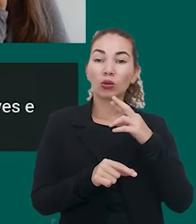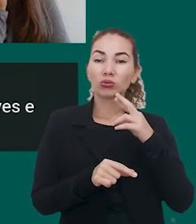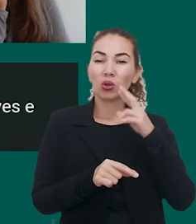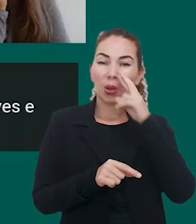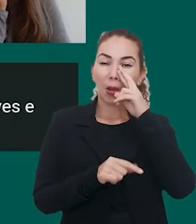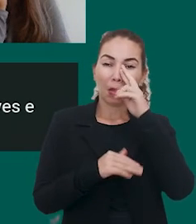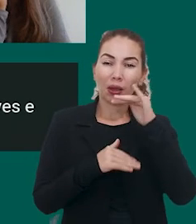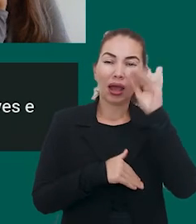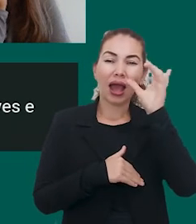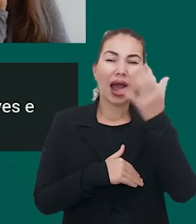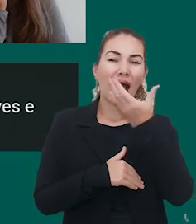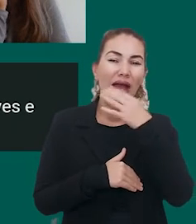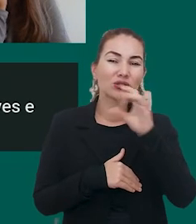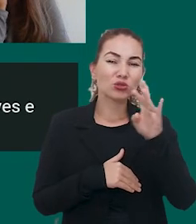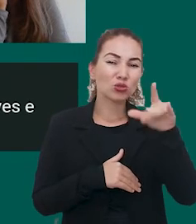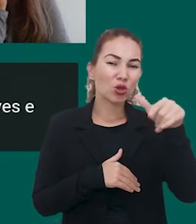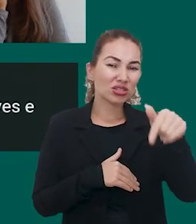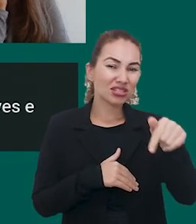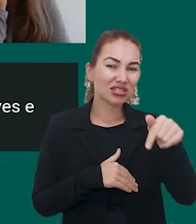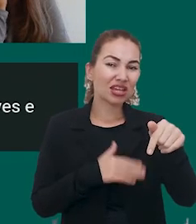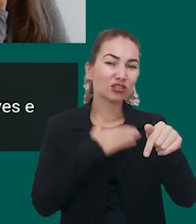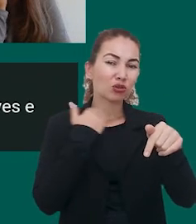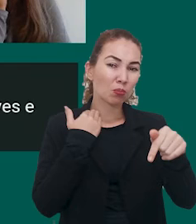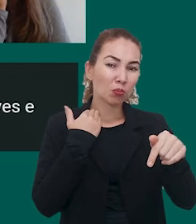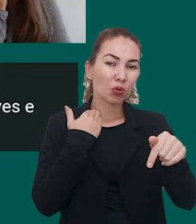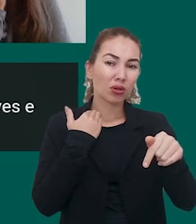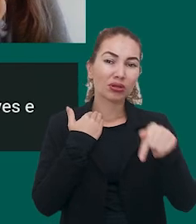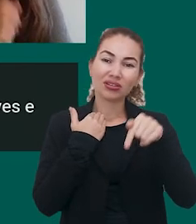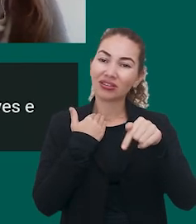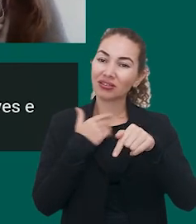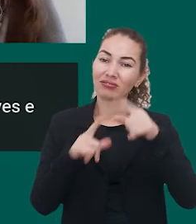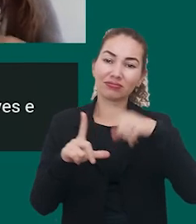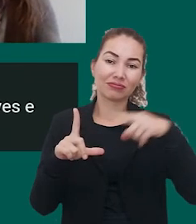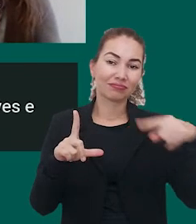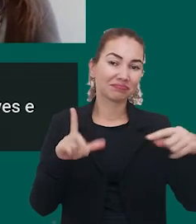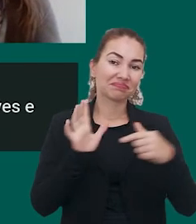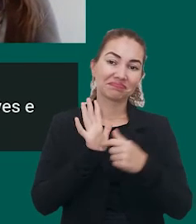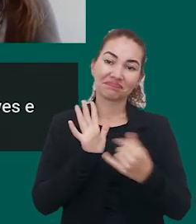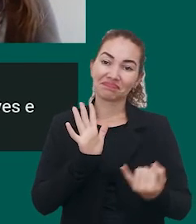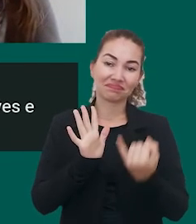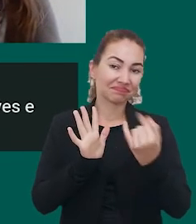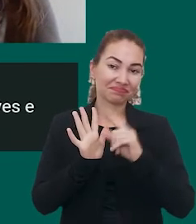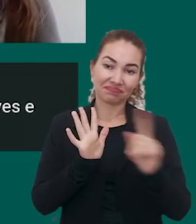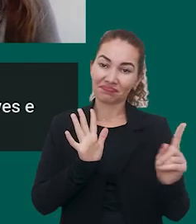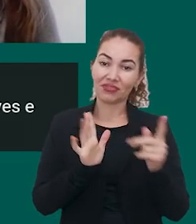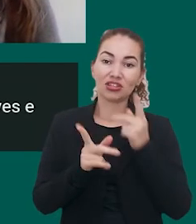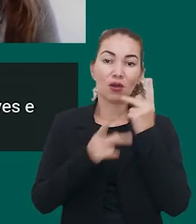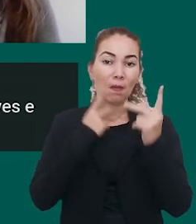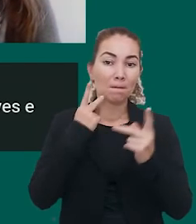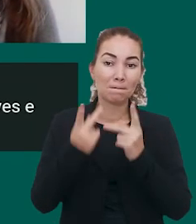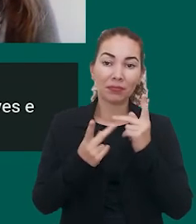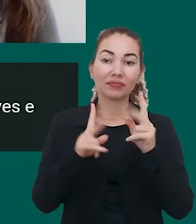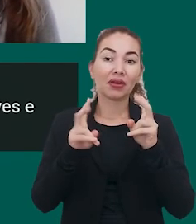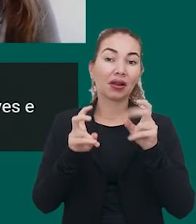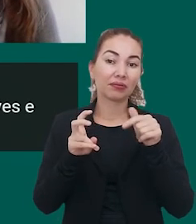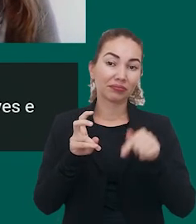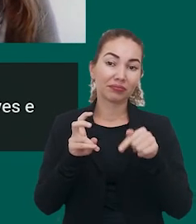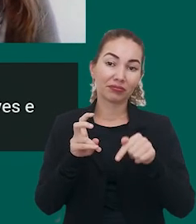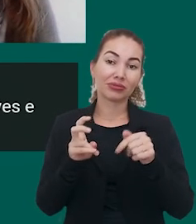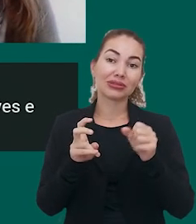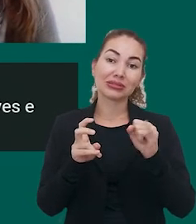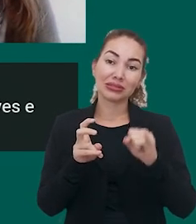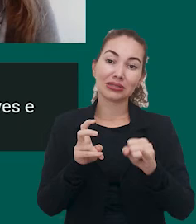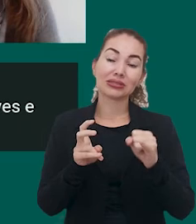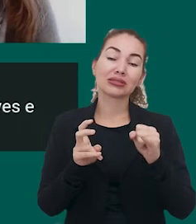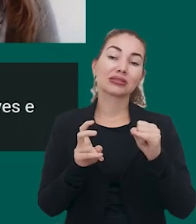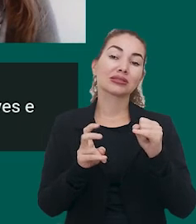7 casos graves que evoluíram para óbito. Isso não é um número estatisticamente significativo para falar sobre essa vacina realmente ser